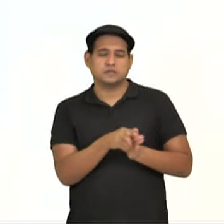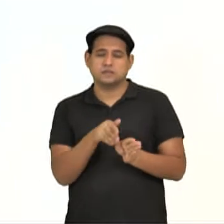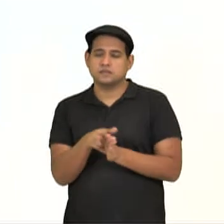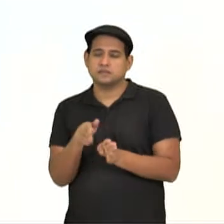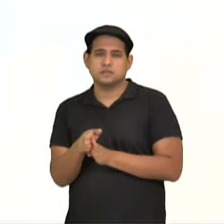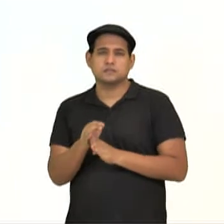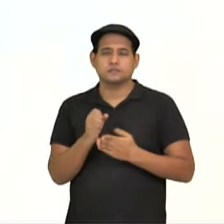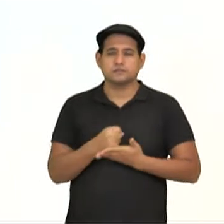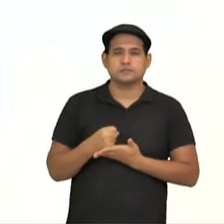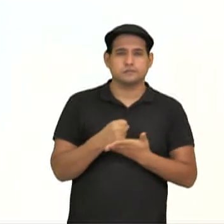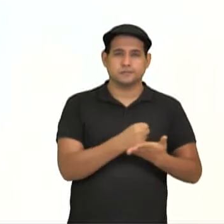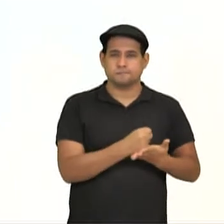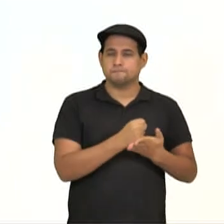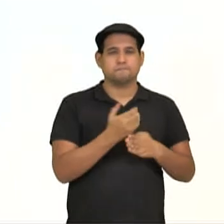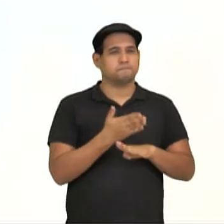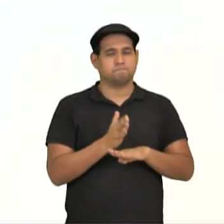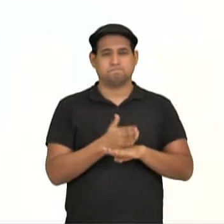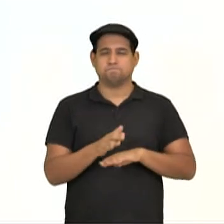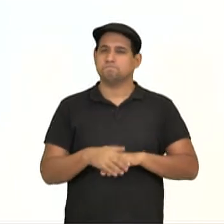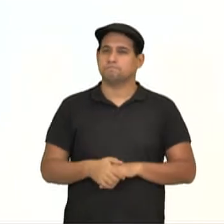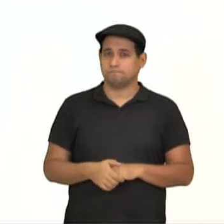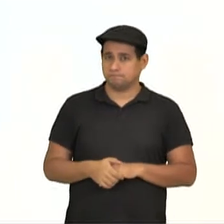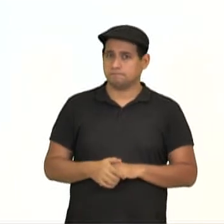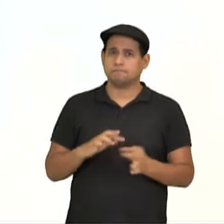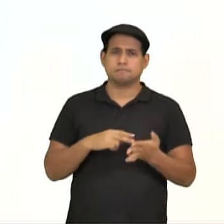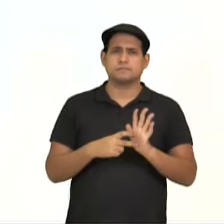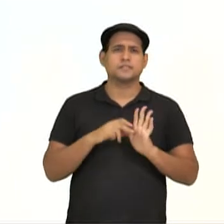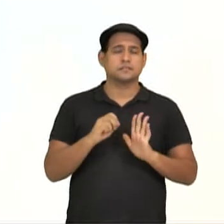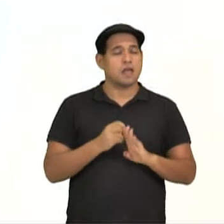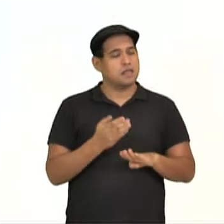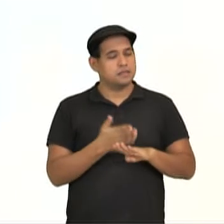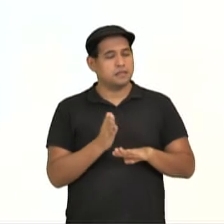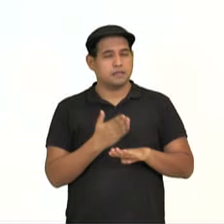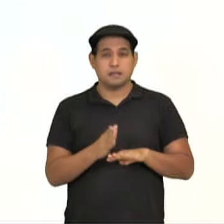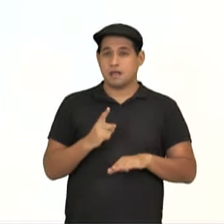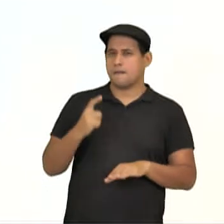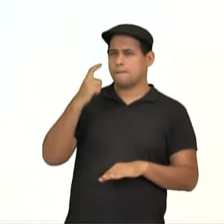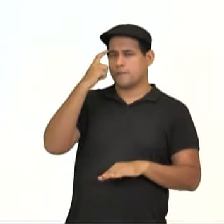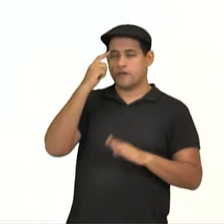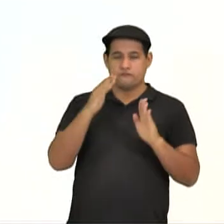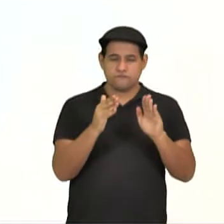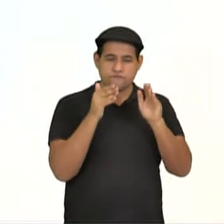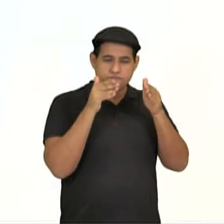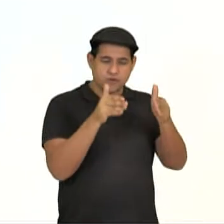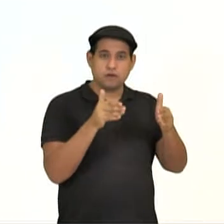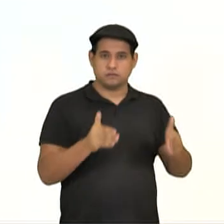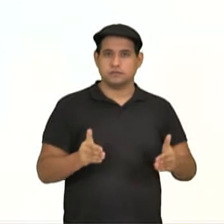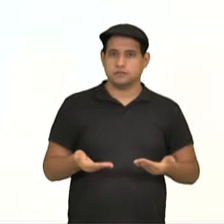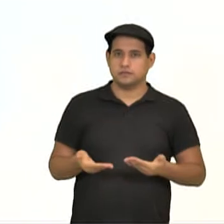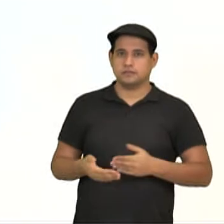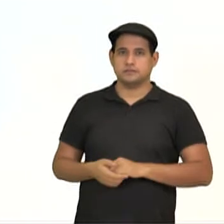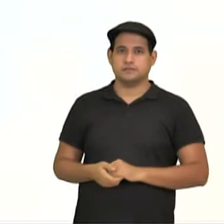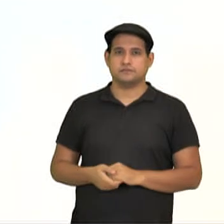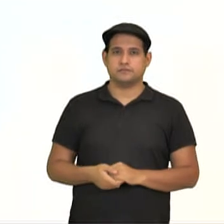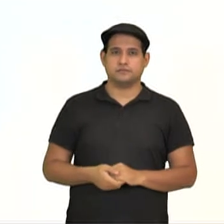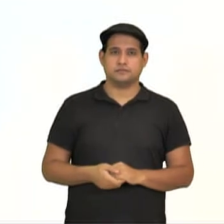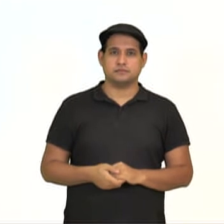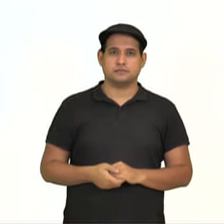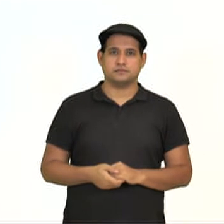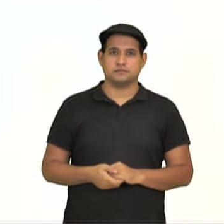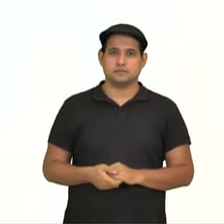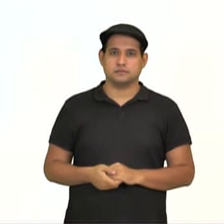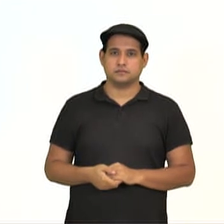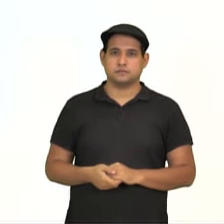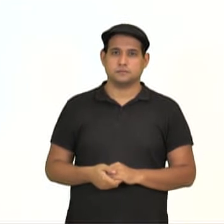pessoa guiando durante essa prática da meditação. Ela precisa treinar a mente para estar focada no presente.